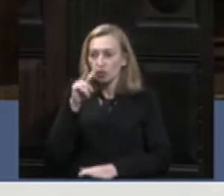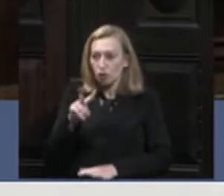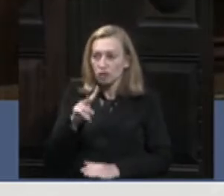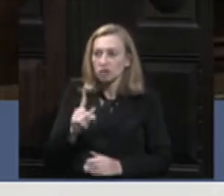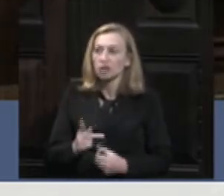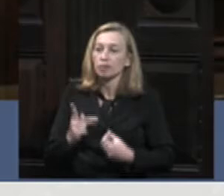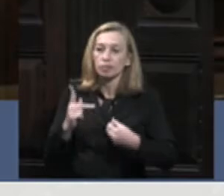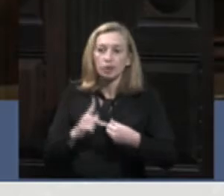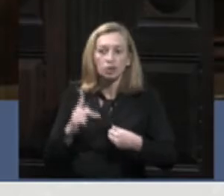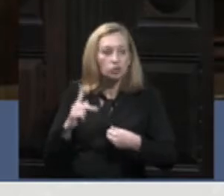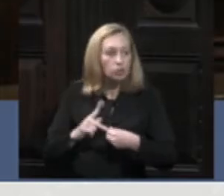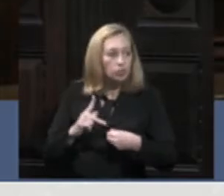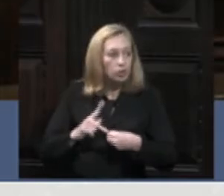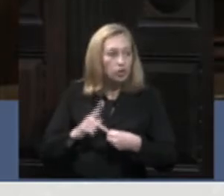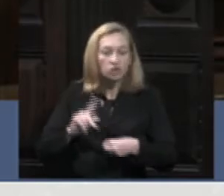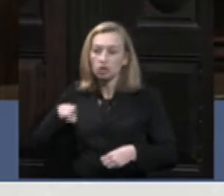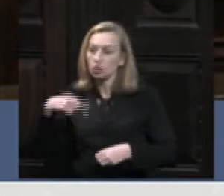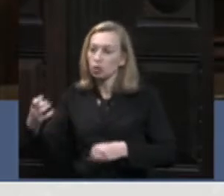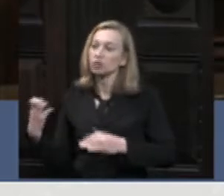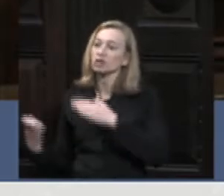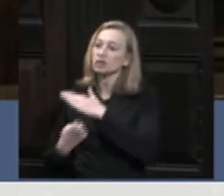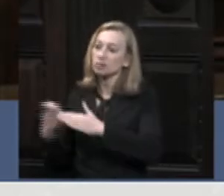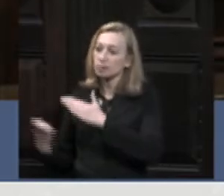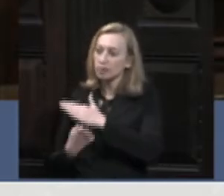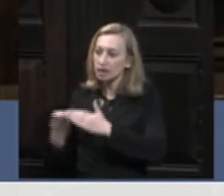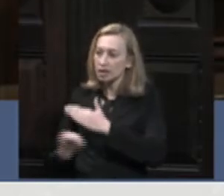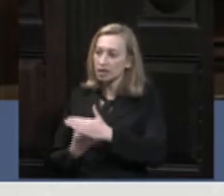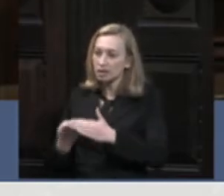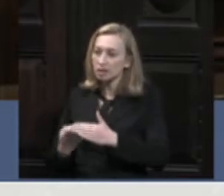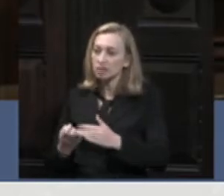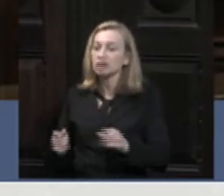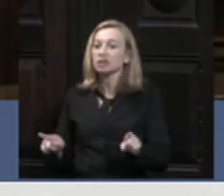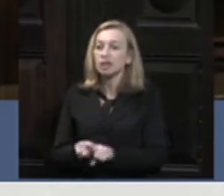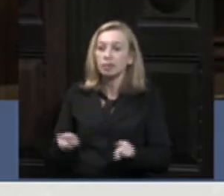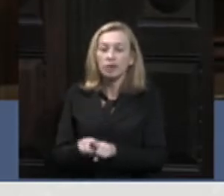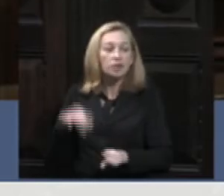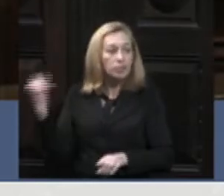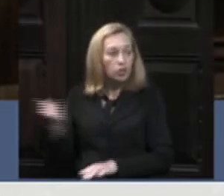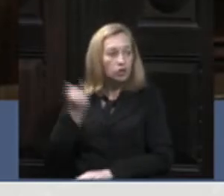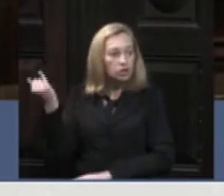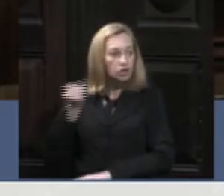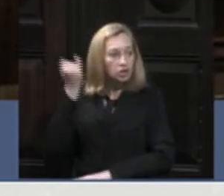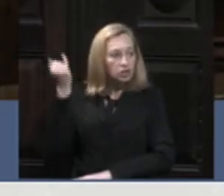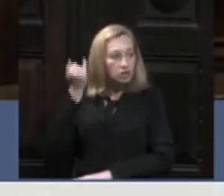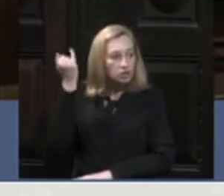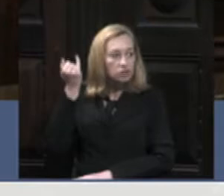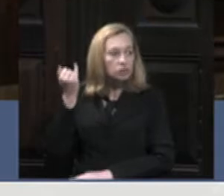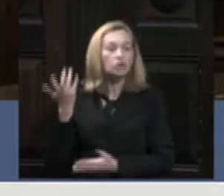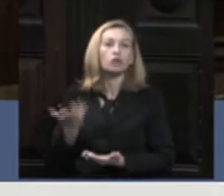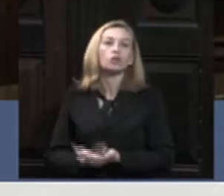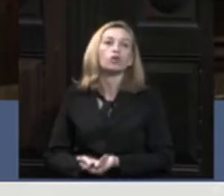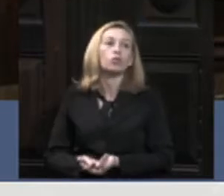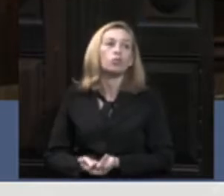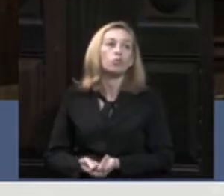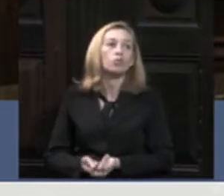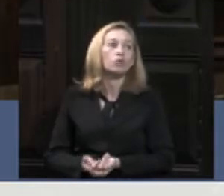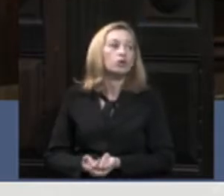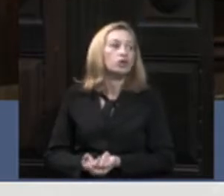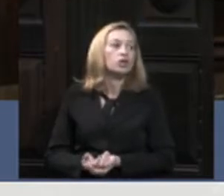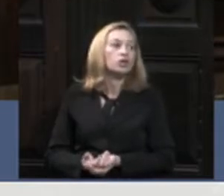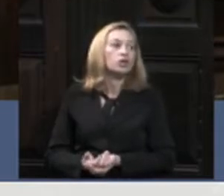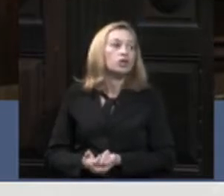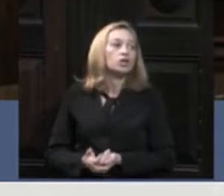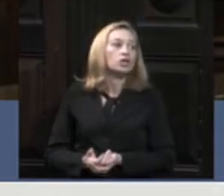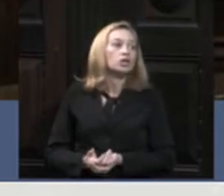Petrobras e de outras empresas de enorme potencial, como a Embraer, como a Eletrobras, e